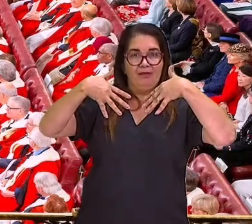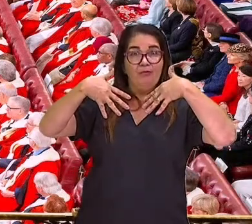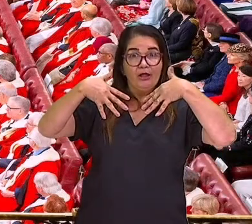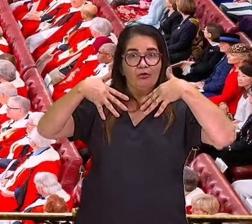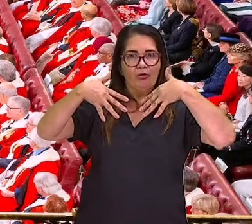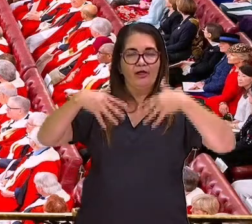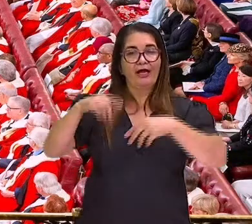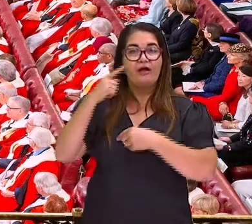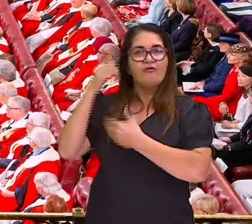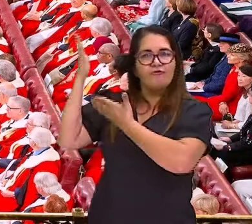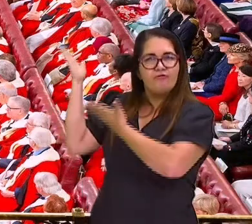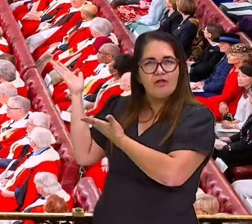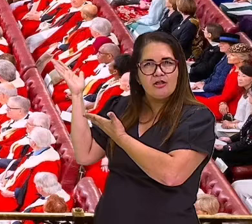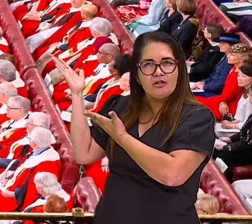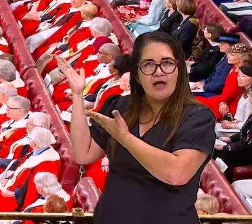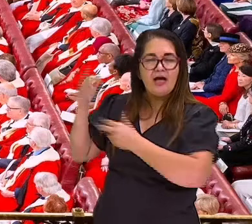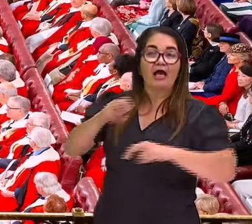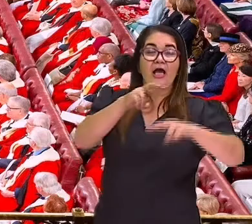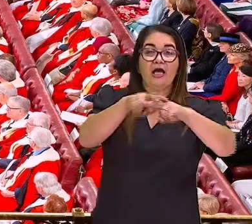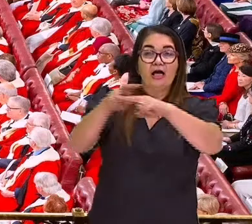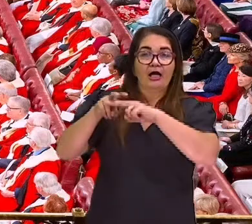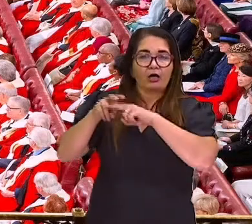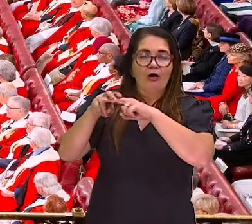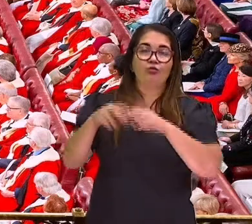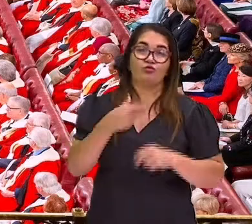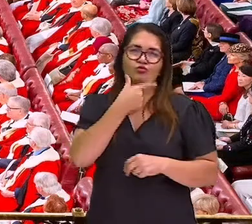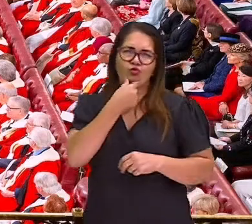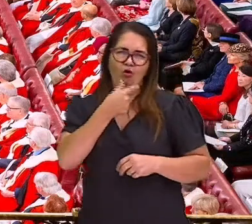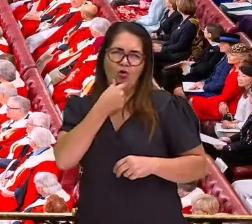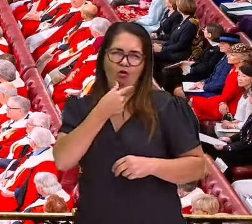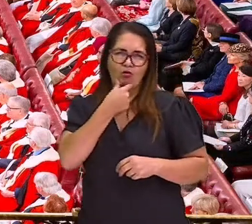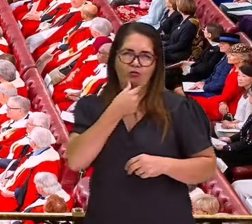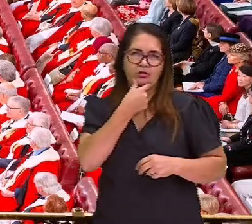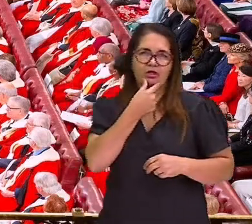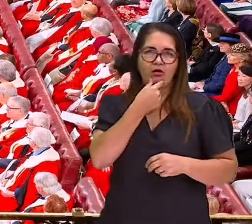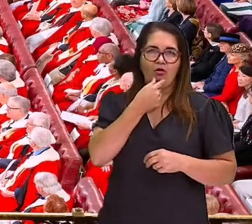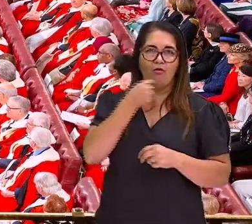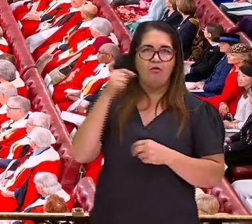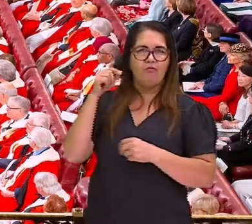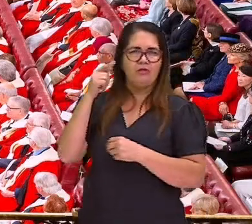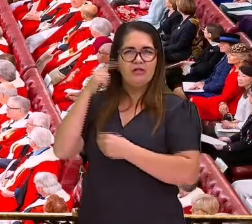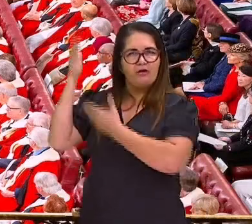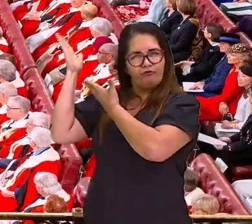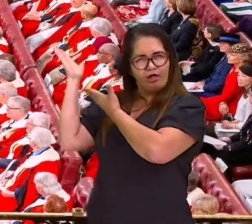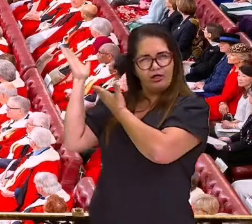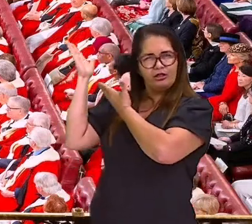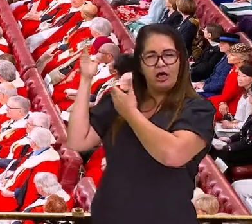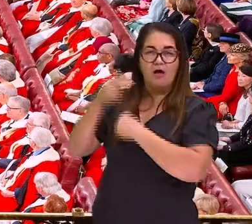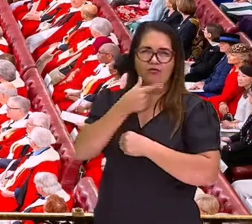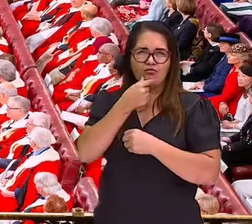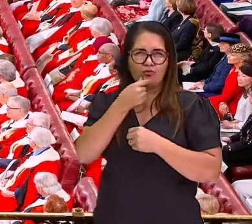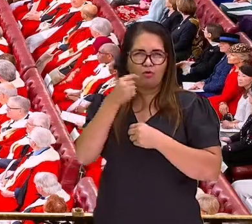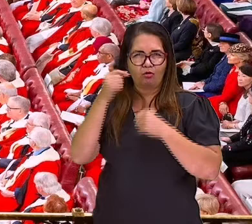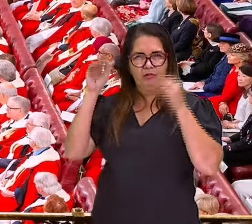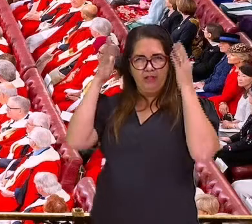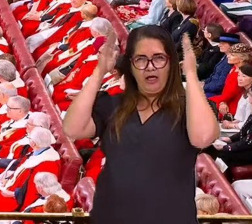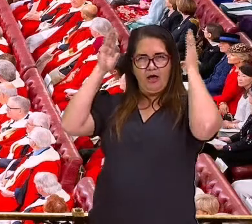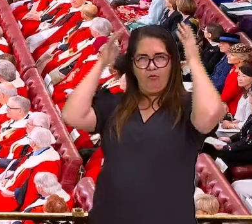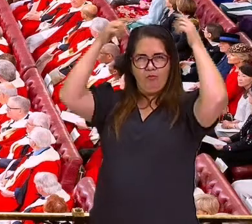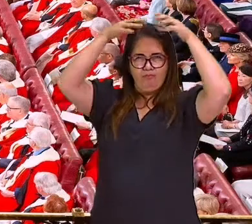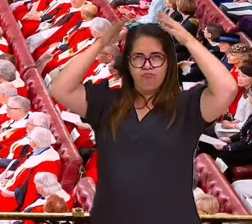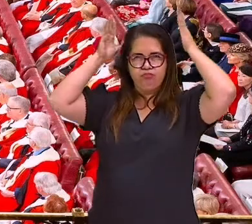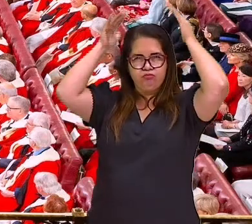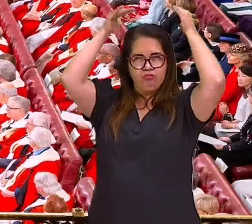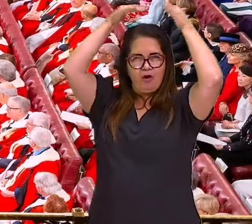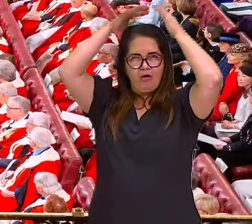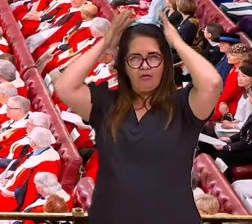câmaras. A Câmara dos Lordes, que é esses homenzinhos aqui com essa peruca branca, e nós